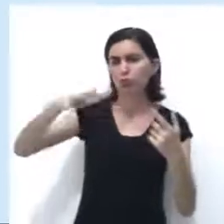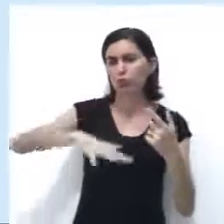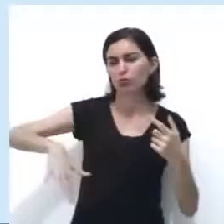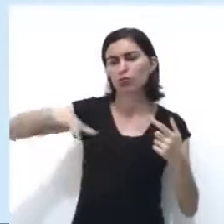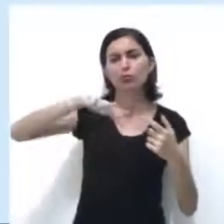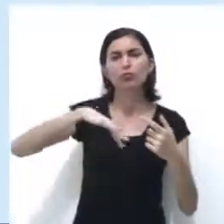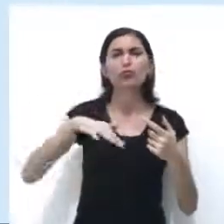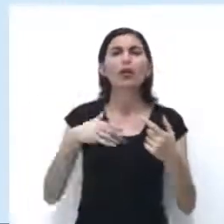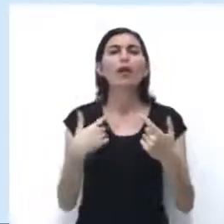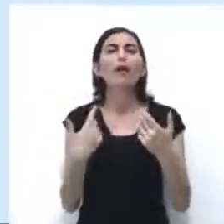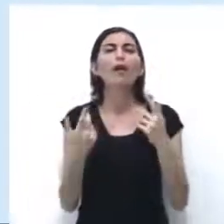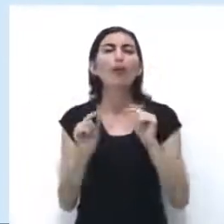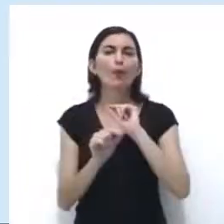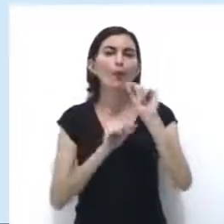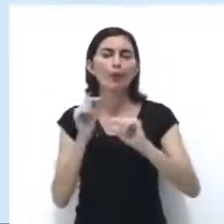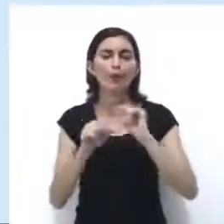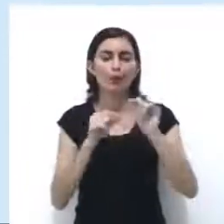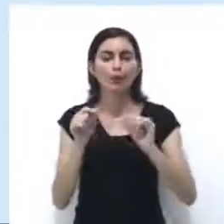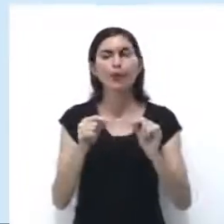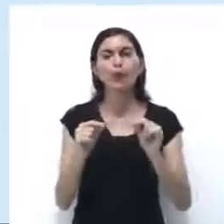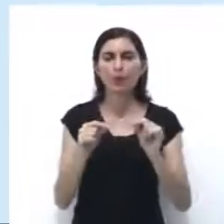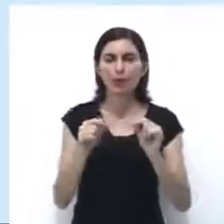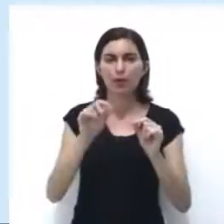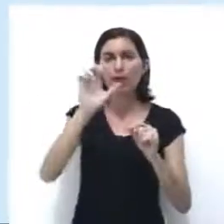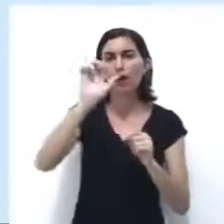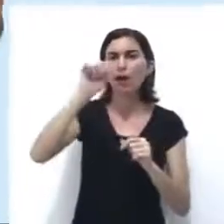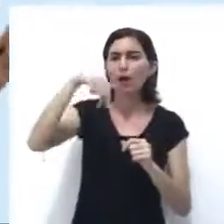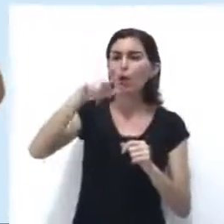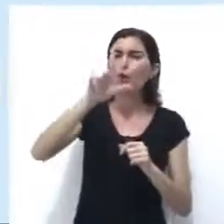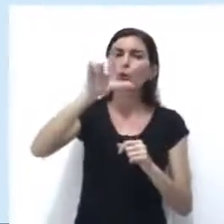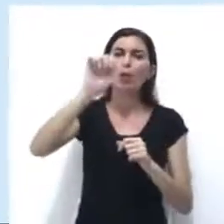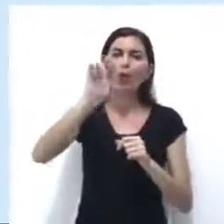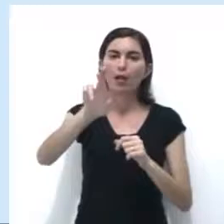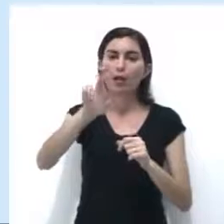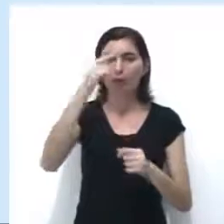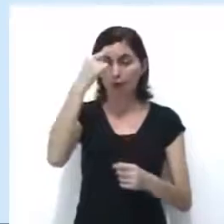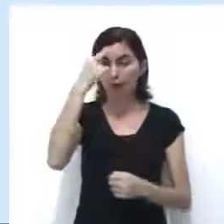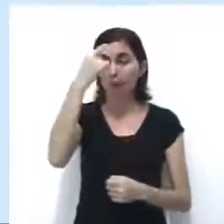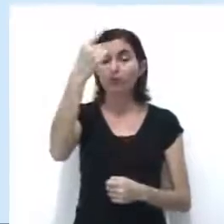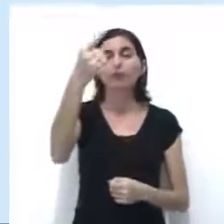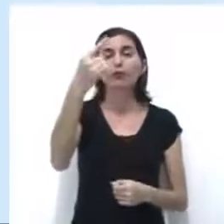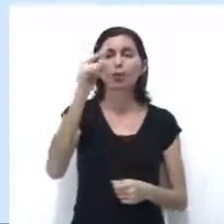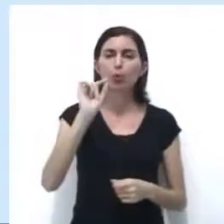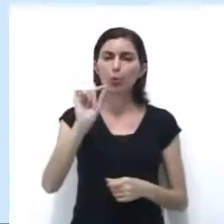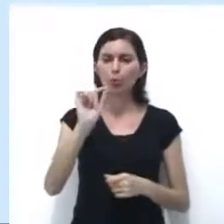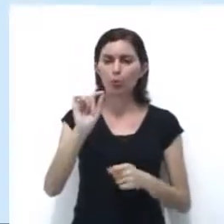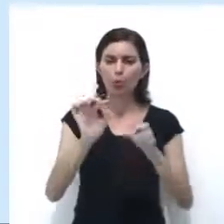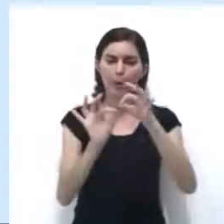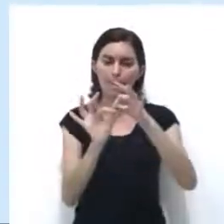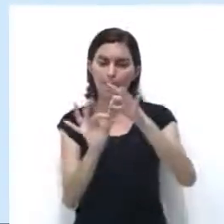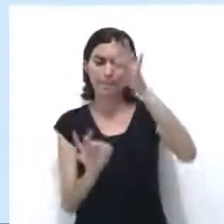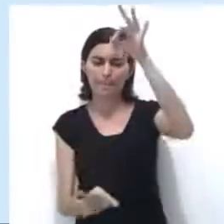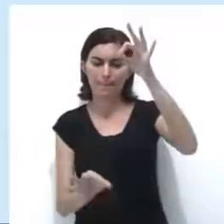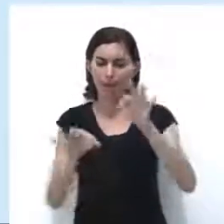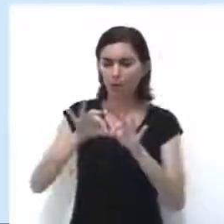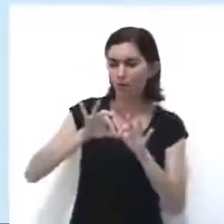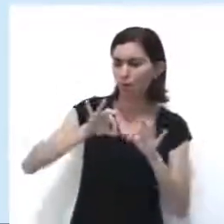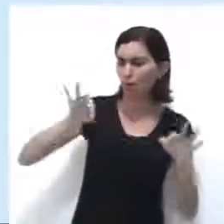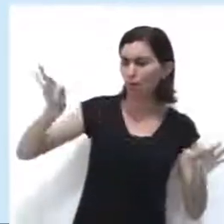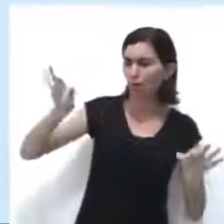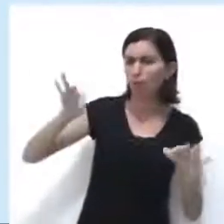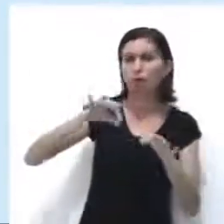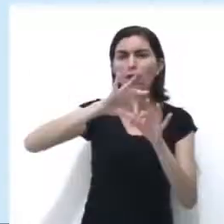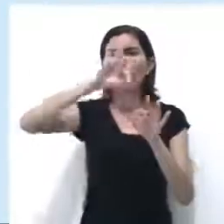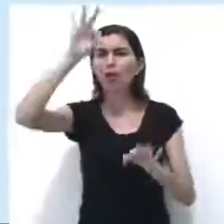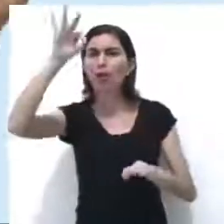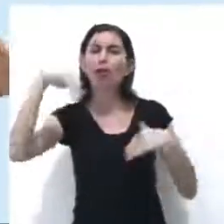essa região aqui é justamente uma região angular. E a ideia que a gente tem como medir os ângulos